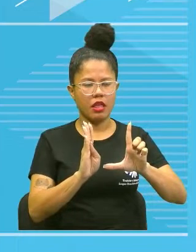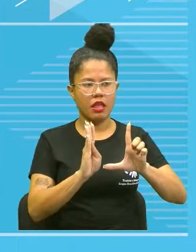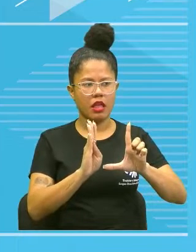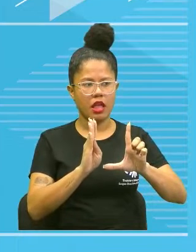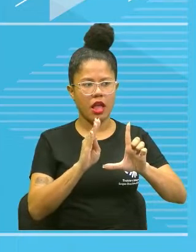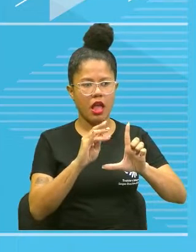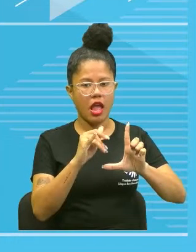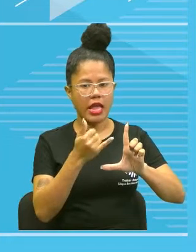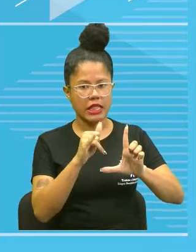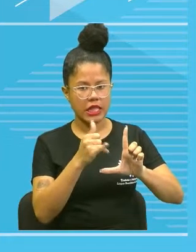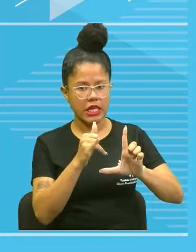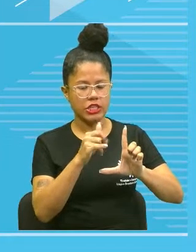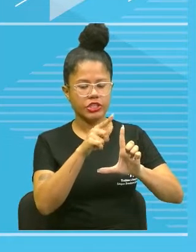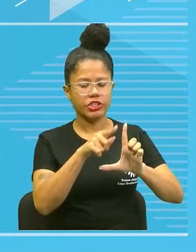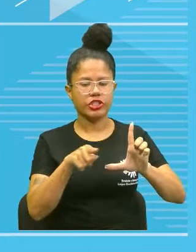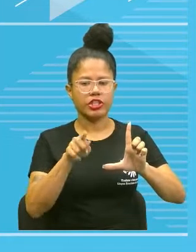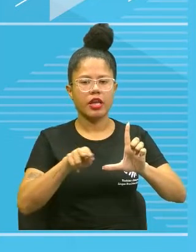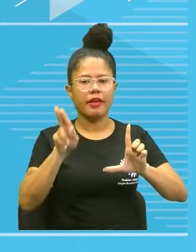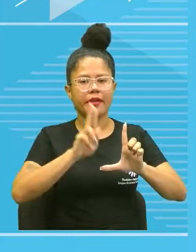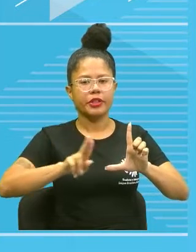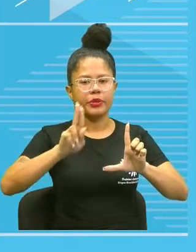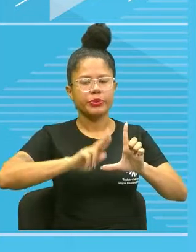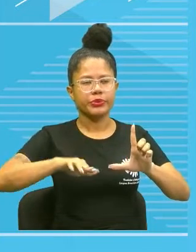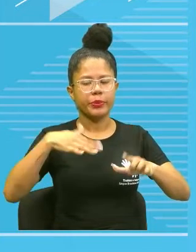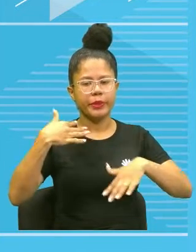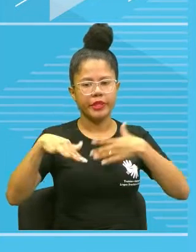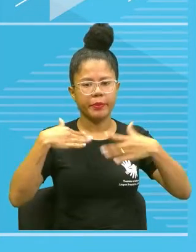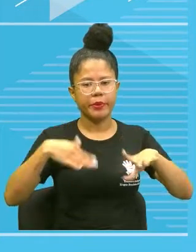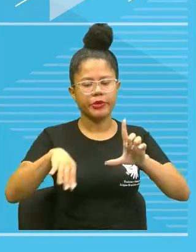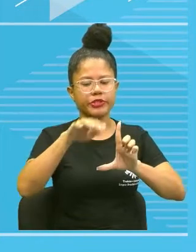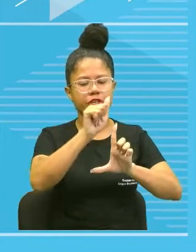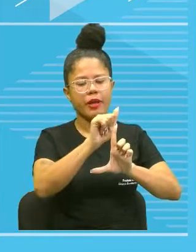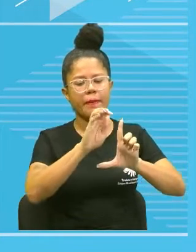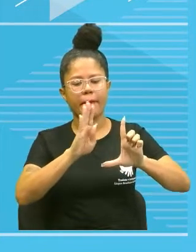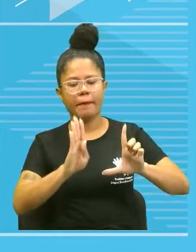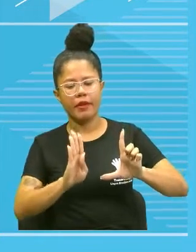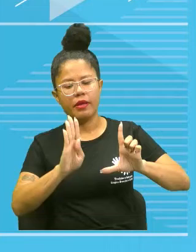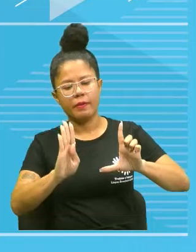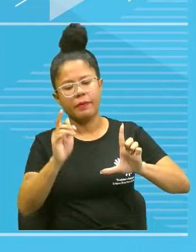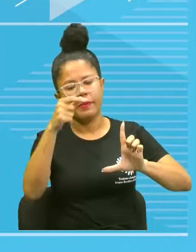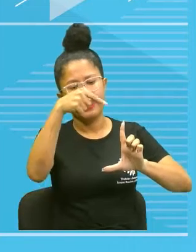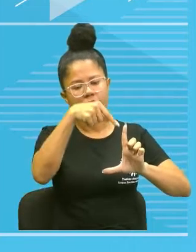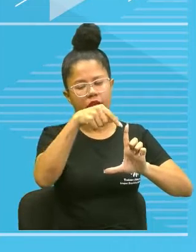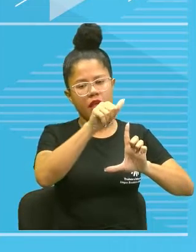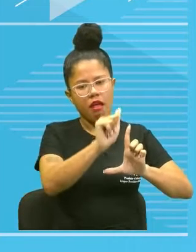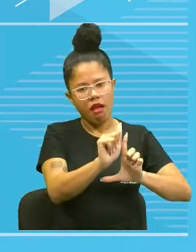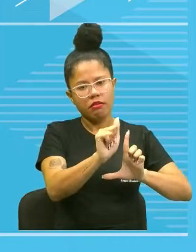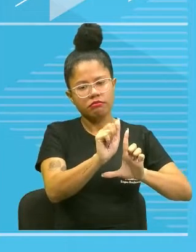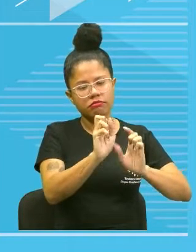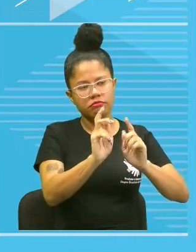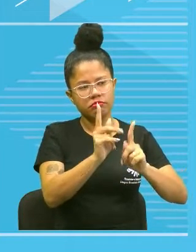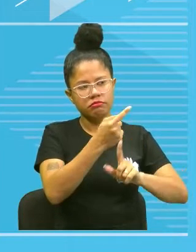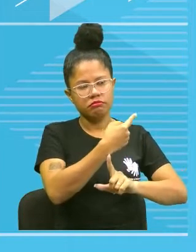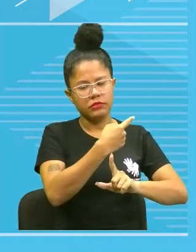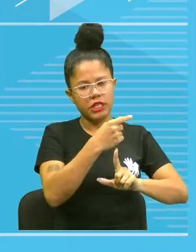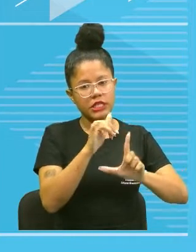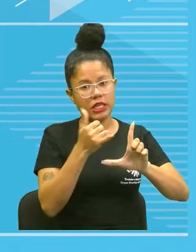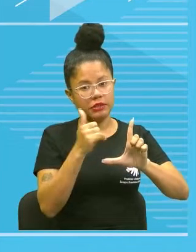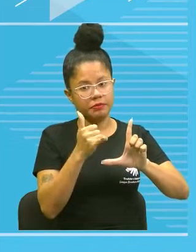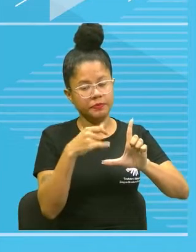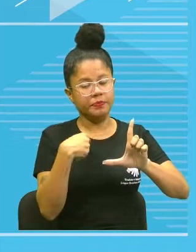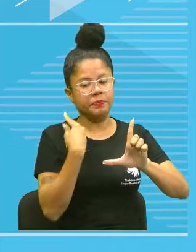gastou para realizar esse movimento, de A para B ou de B para A, tá bom? Esse trabalho, como a gente já